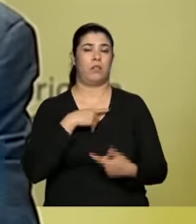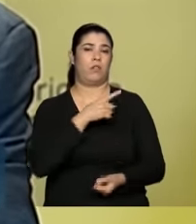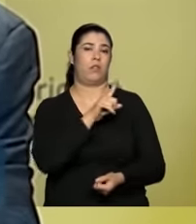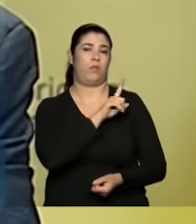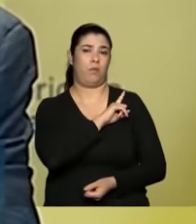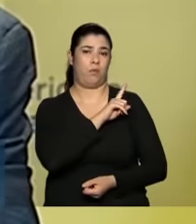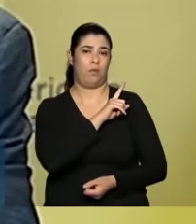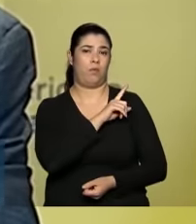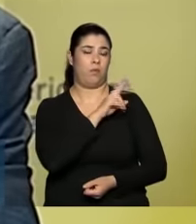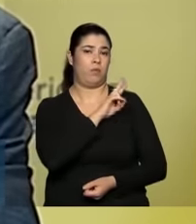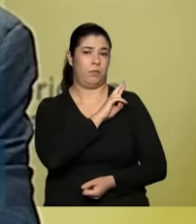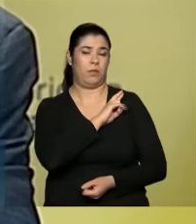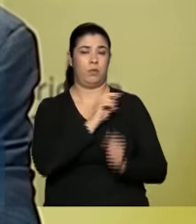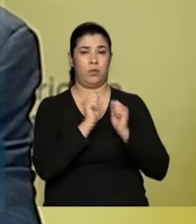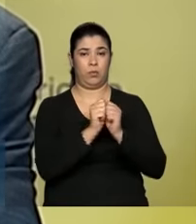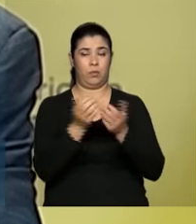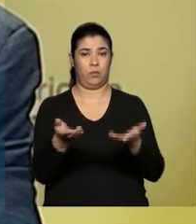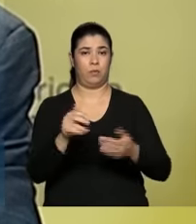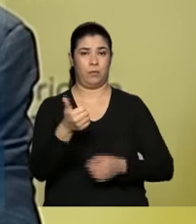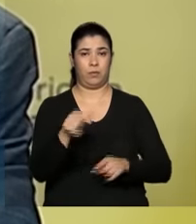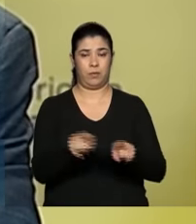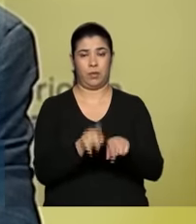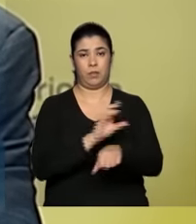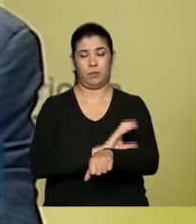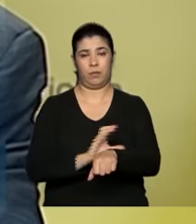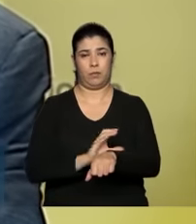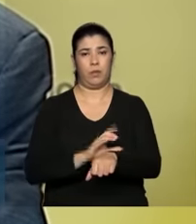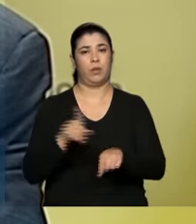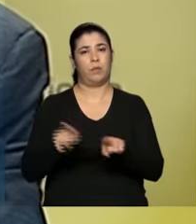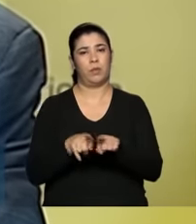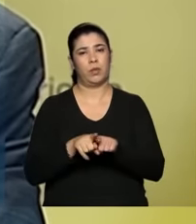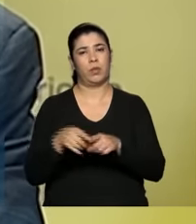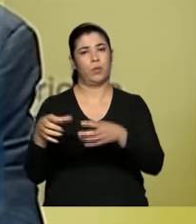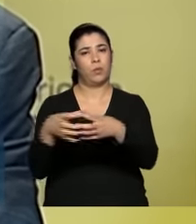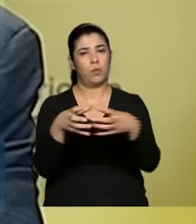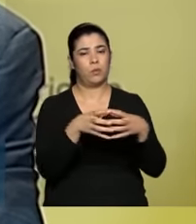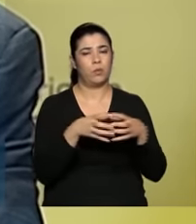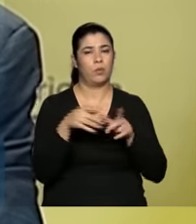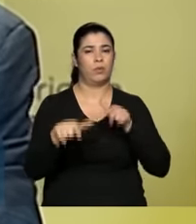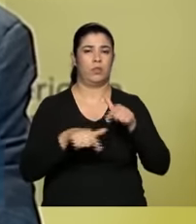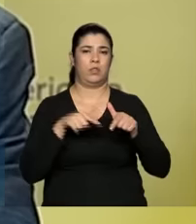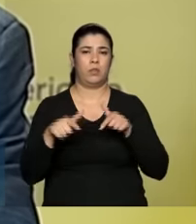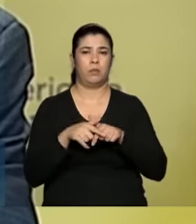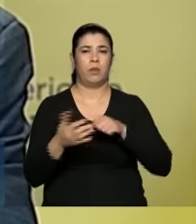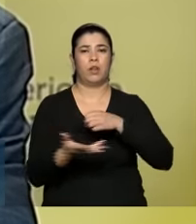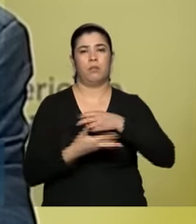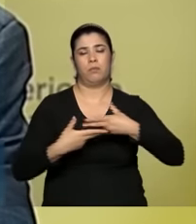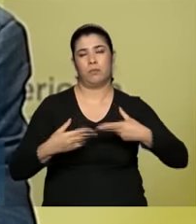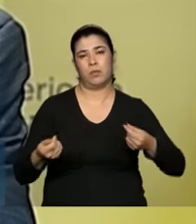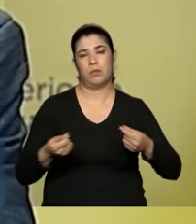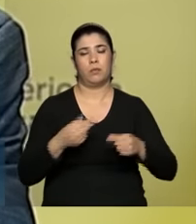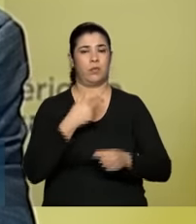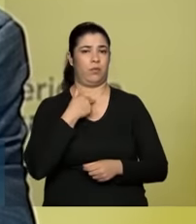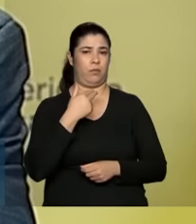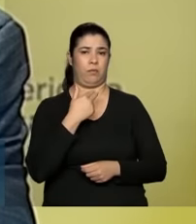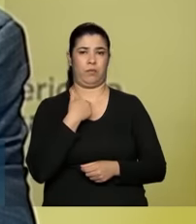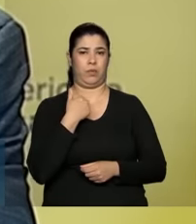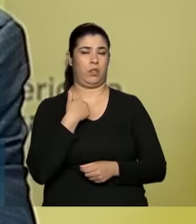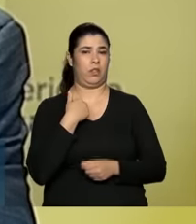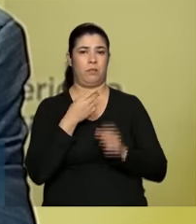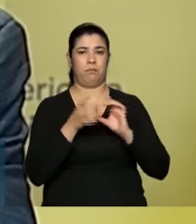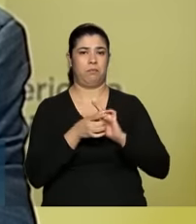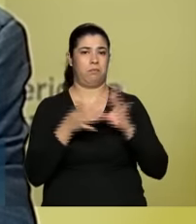comprometimento com a qualidade, porque isso envolve uma série de pessoas, envolve toda uma lógica, toda uma infraestrutura, mas nós não podemos abrir mão